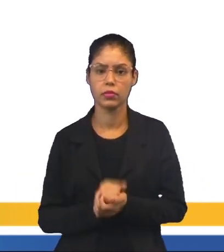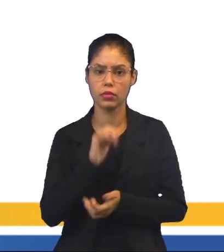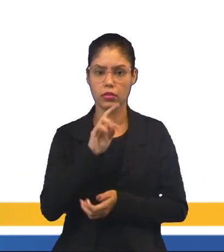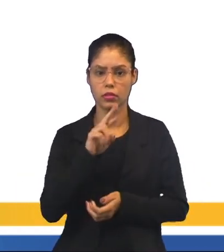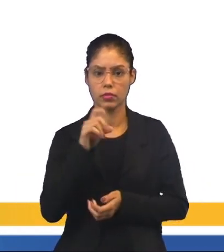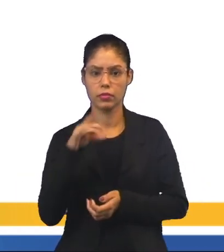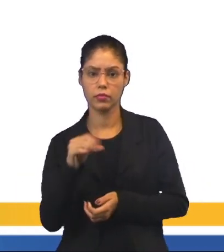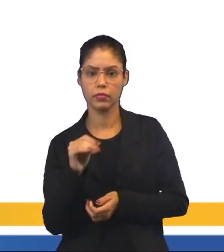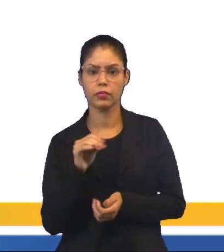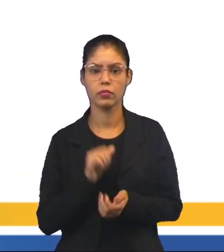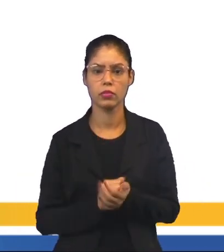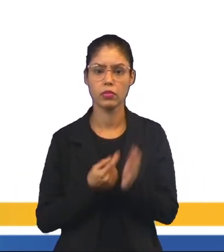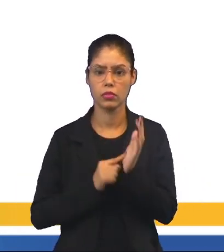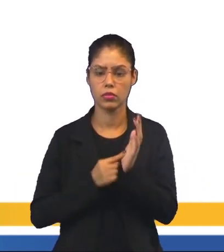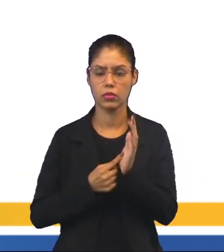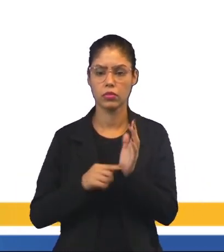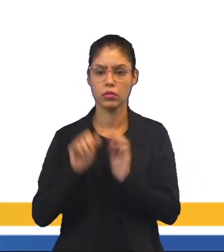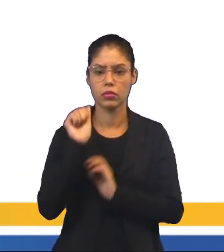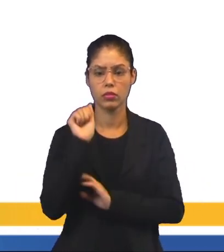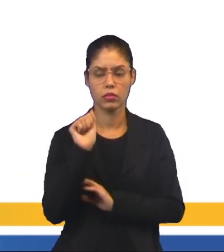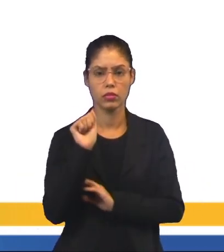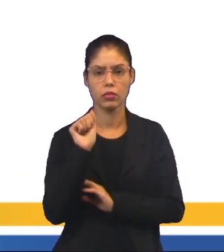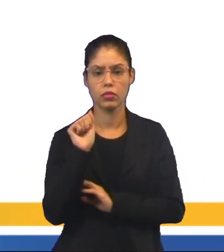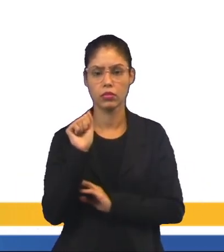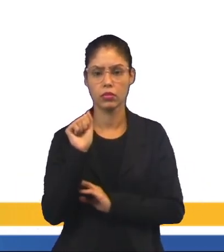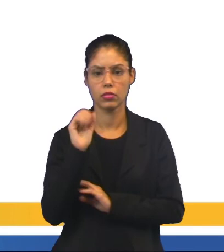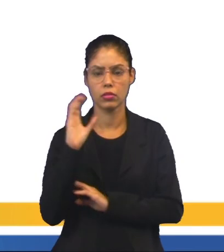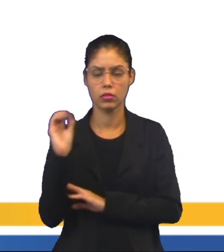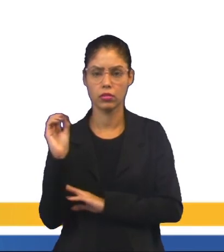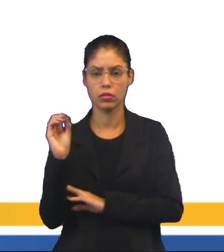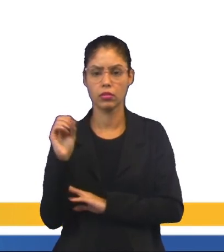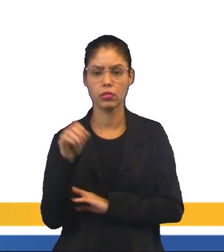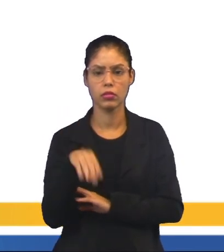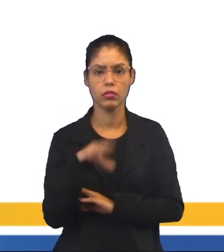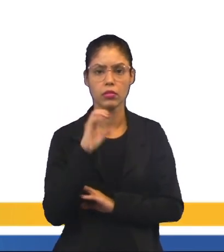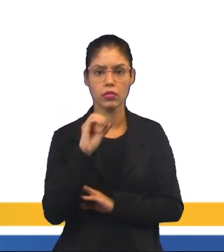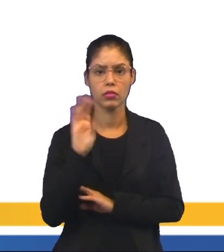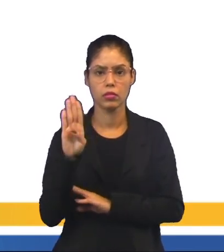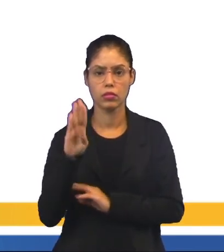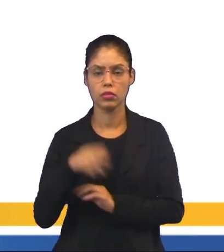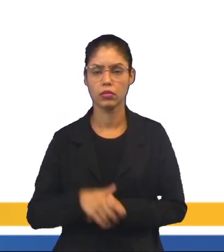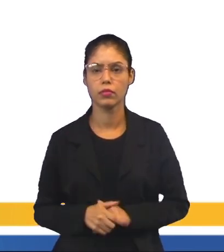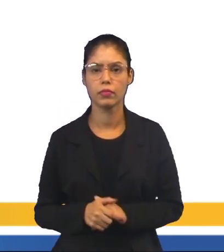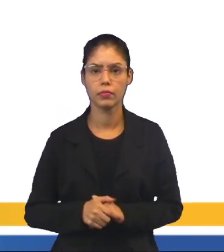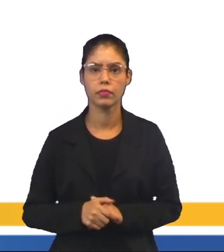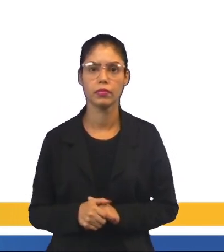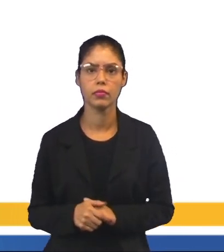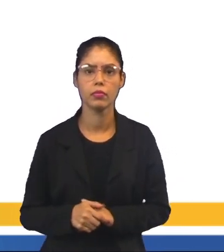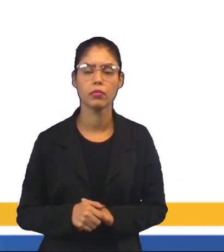é interceptada os eixos nos pontos A0 e 0B.